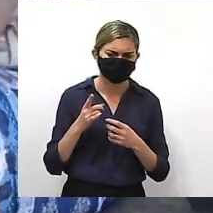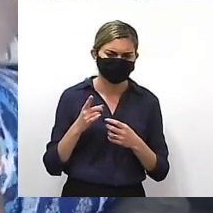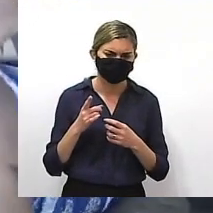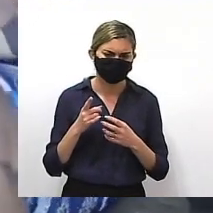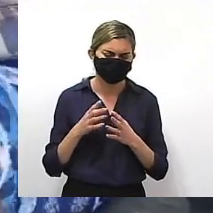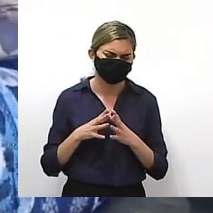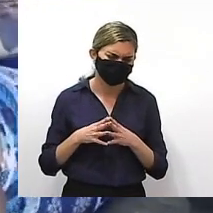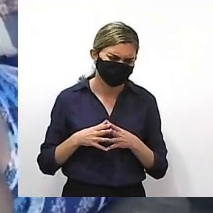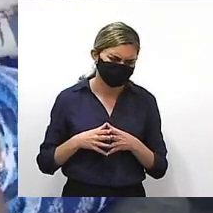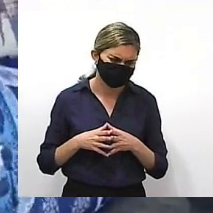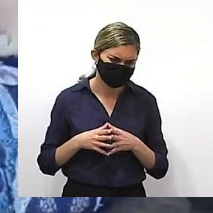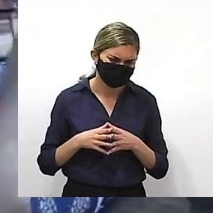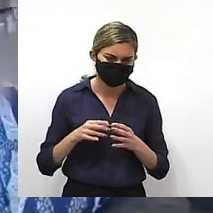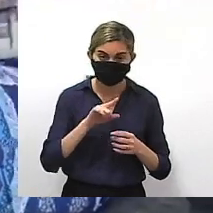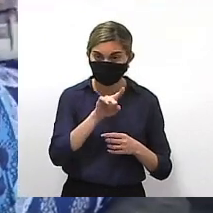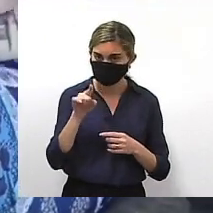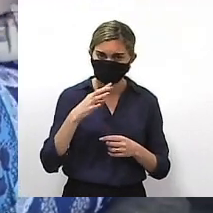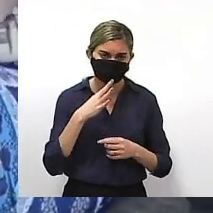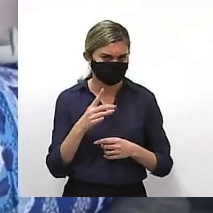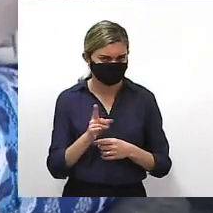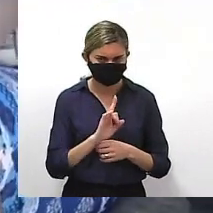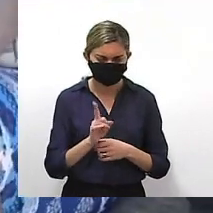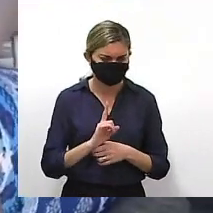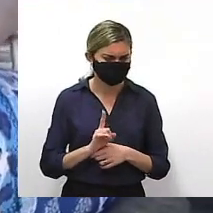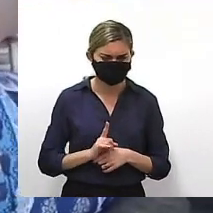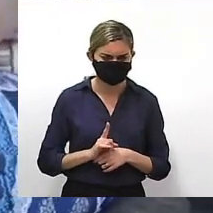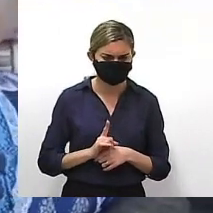com Deus. Você não conhece o lugar.